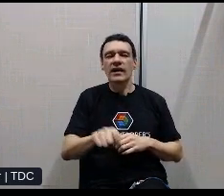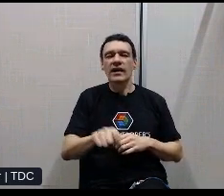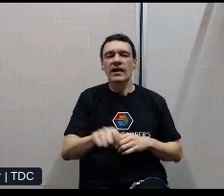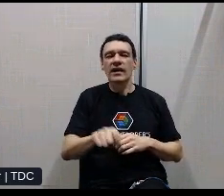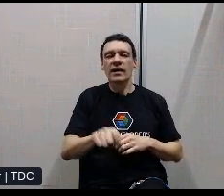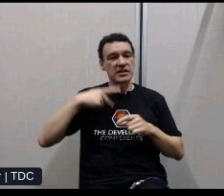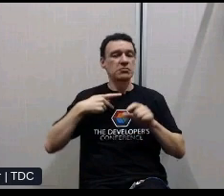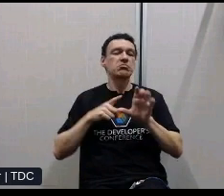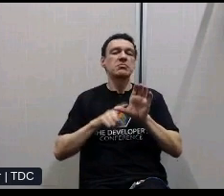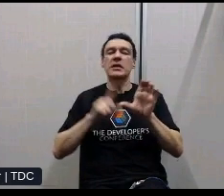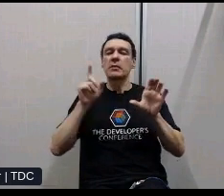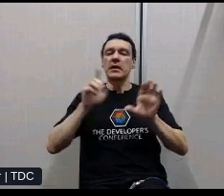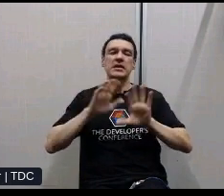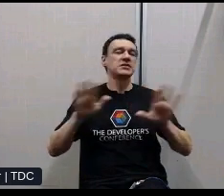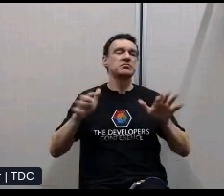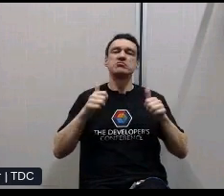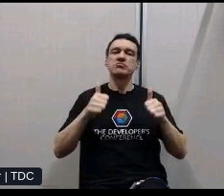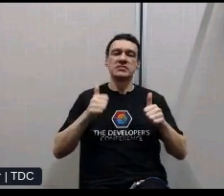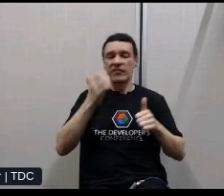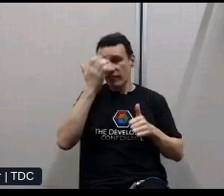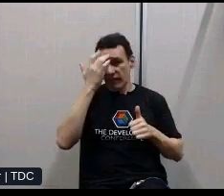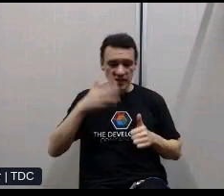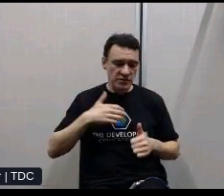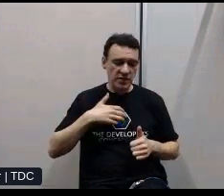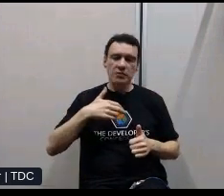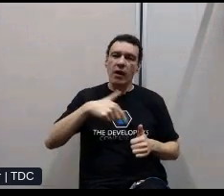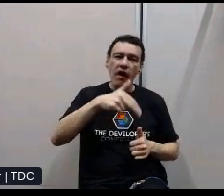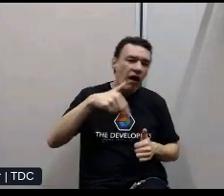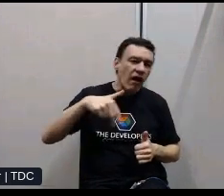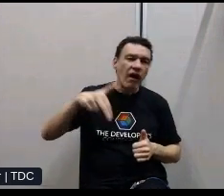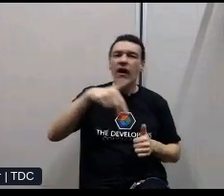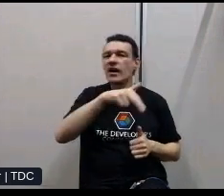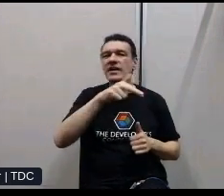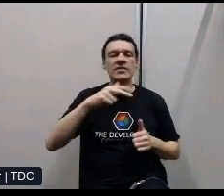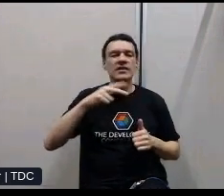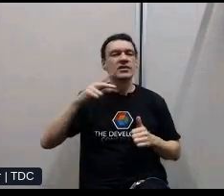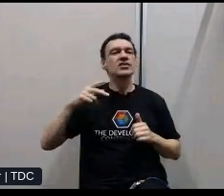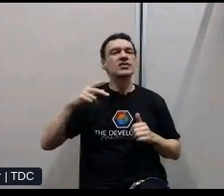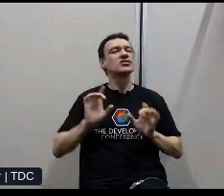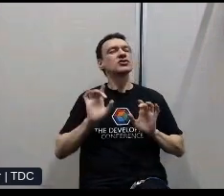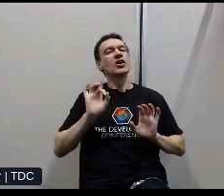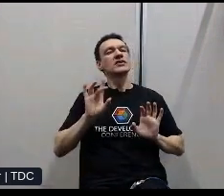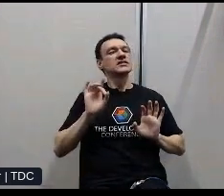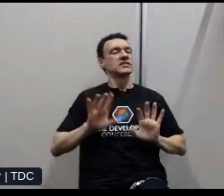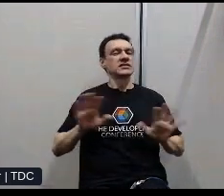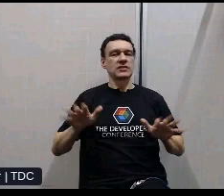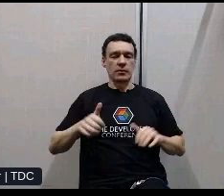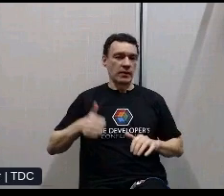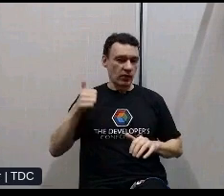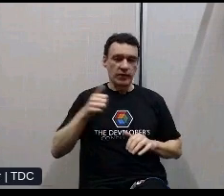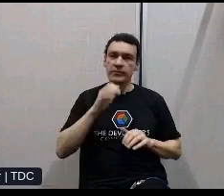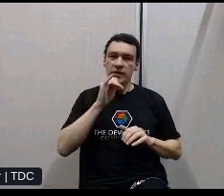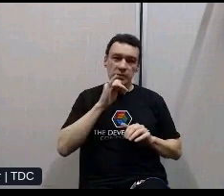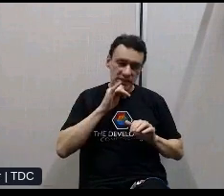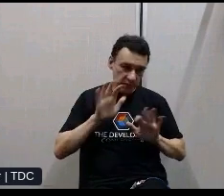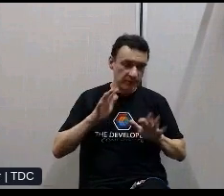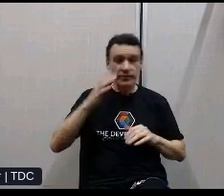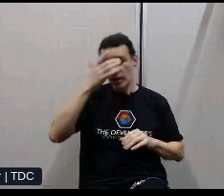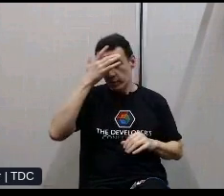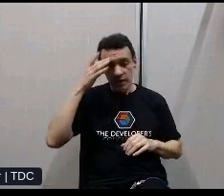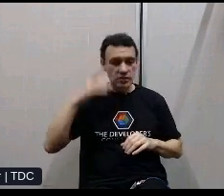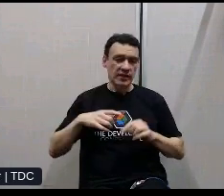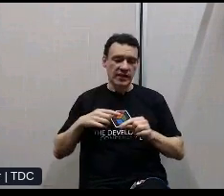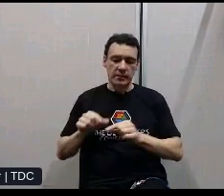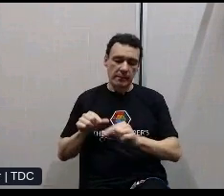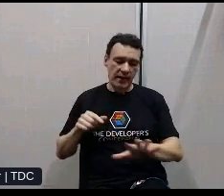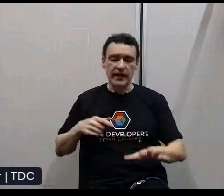sua participação plena na sociedade. O que significa isso? Então, imagine uma pessoa que precisa da bengala, que tem que subir